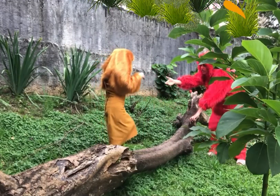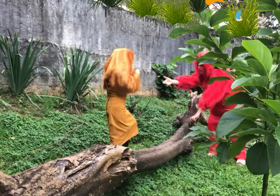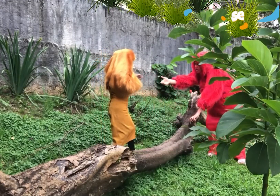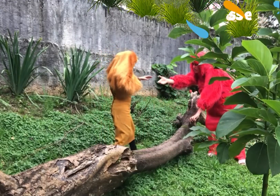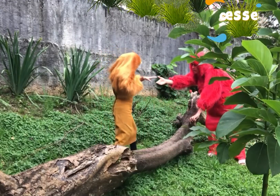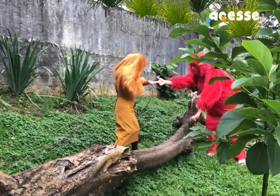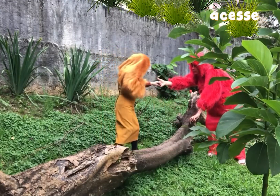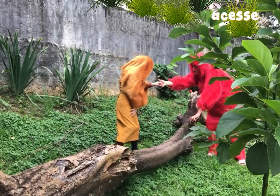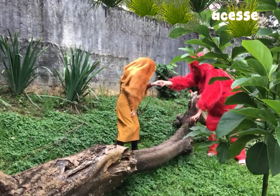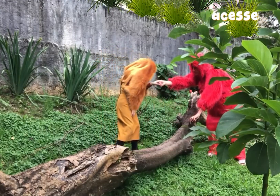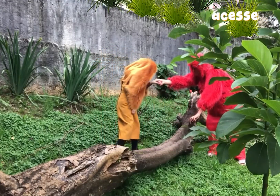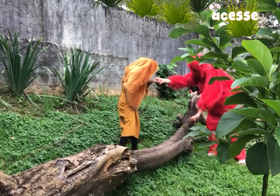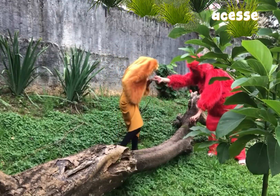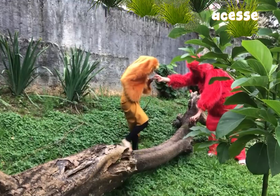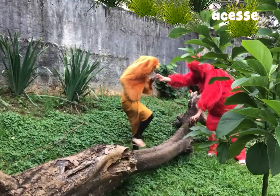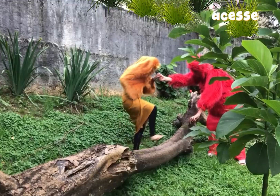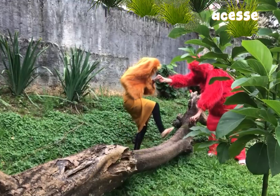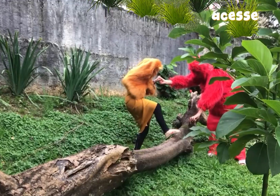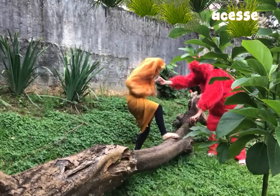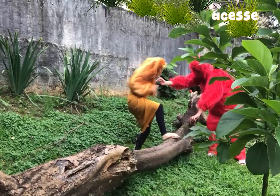Vem, me dá a mão.